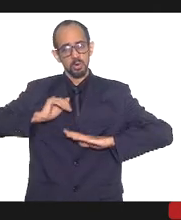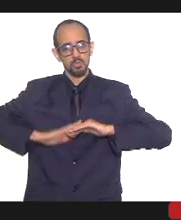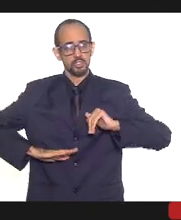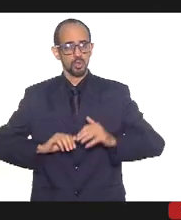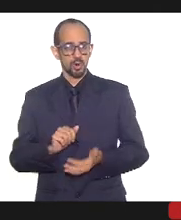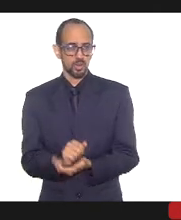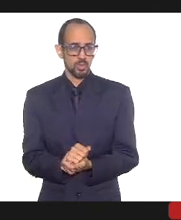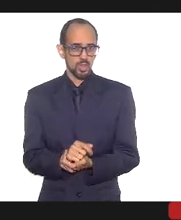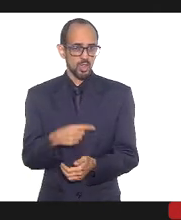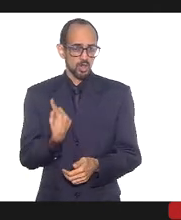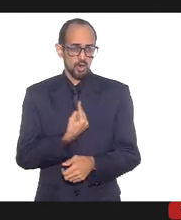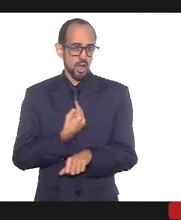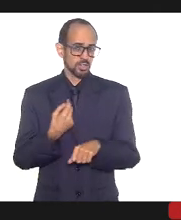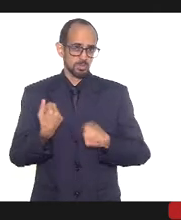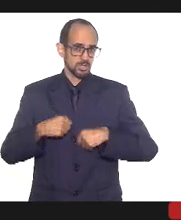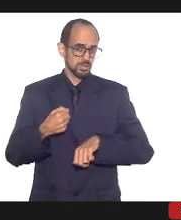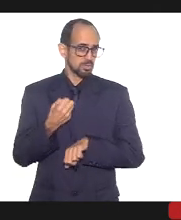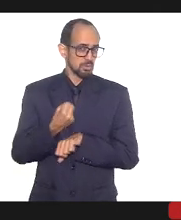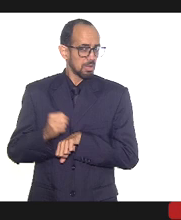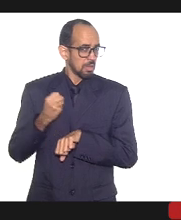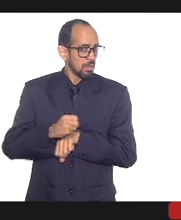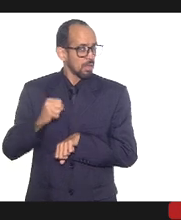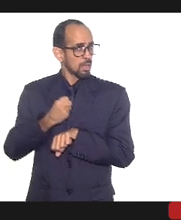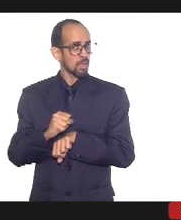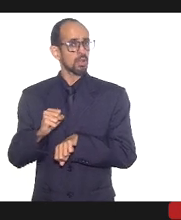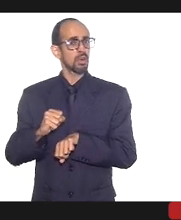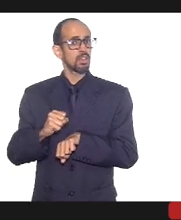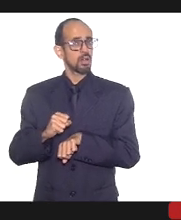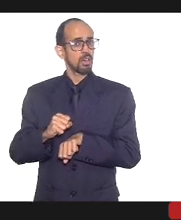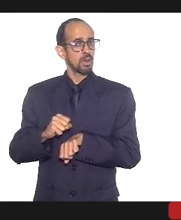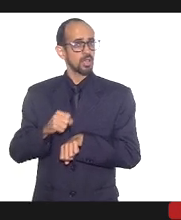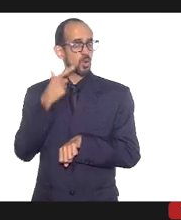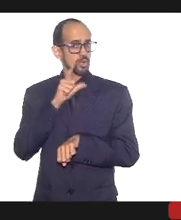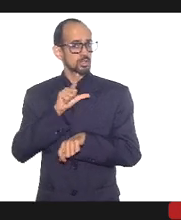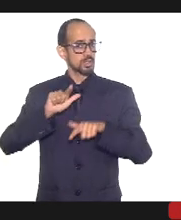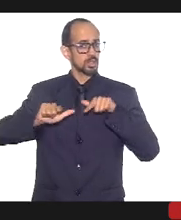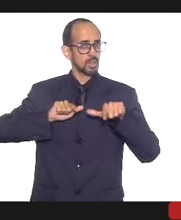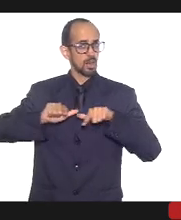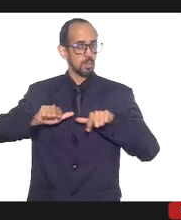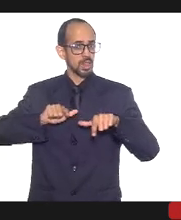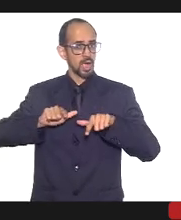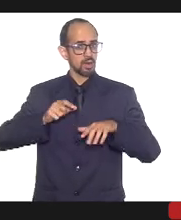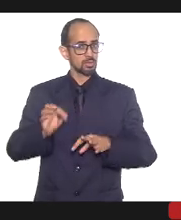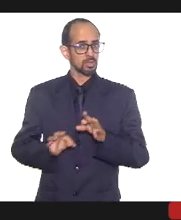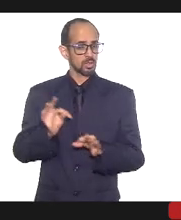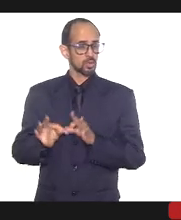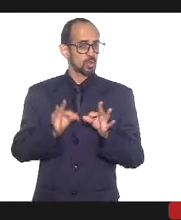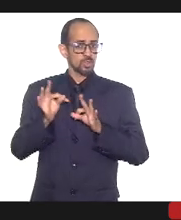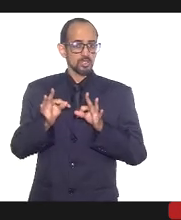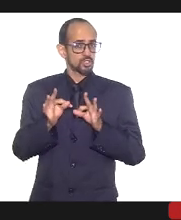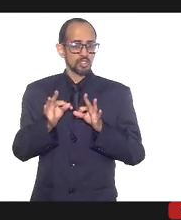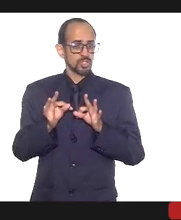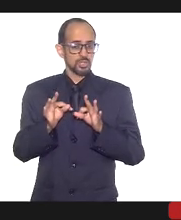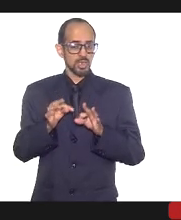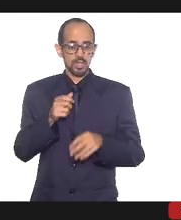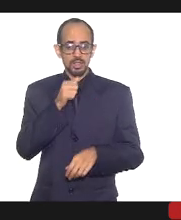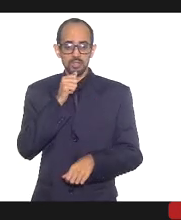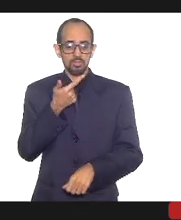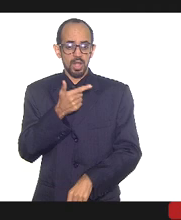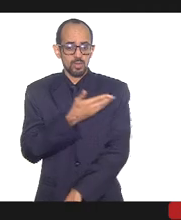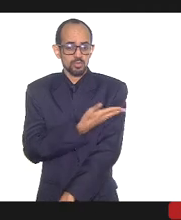nos virar dando conta de trabalhar com tecnologias que não estamos